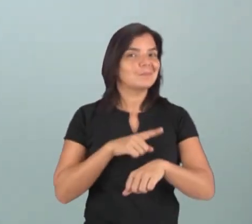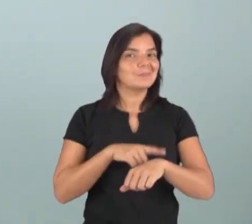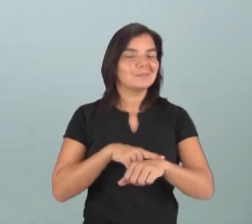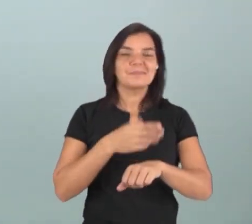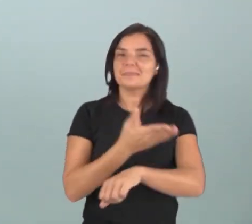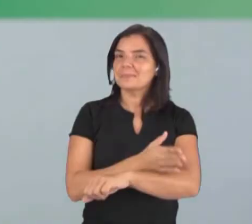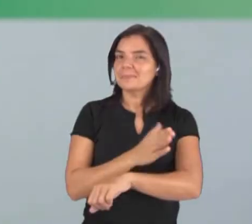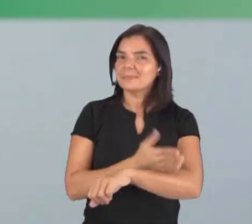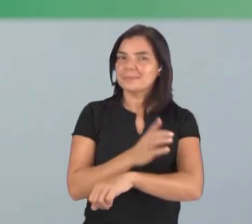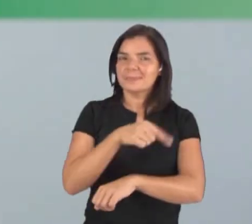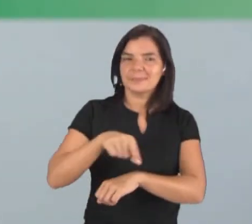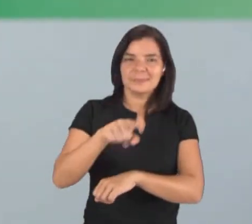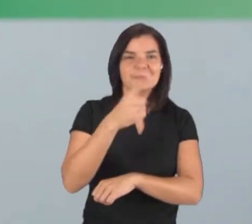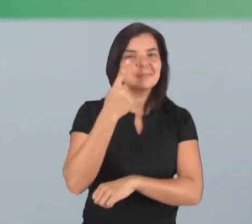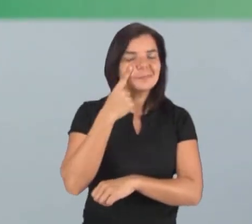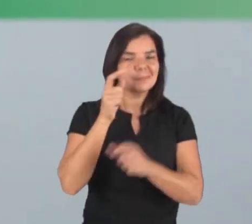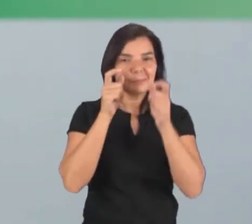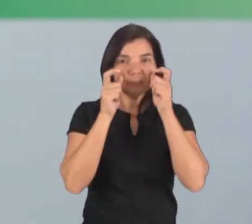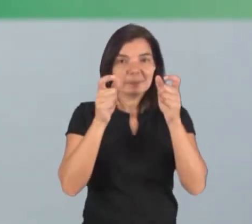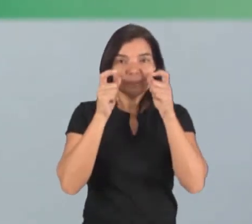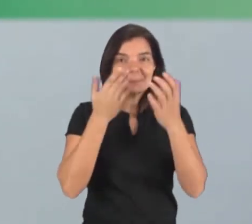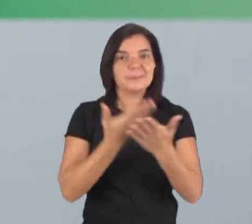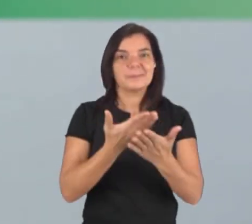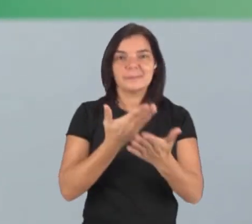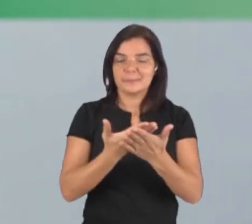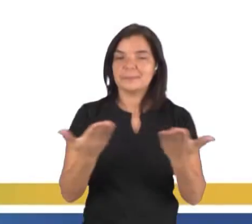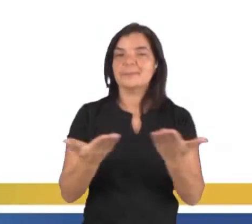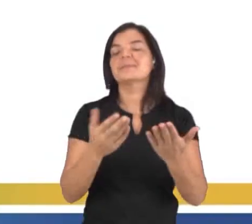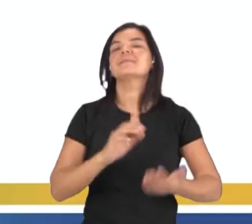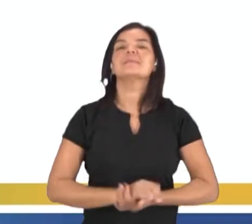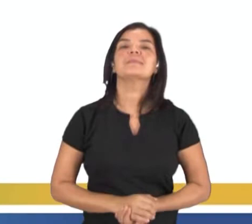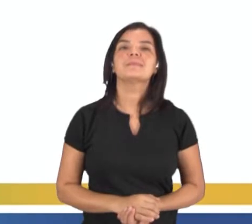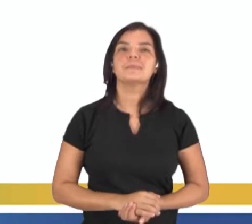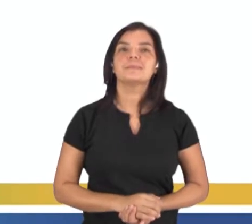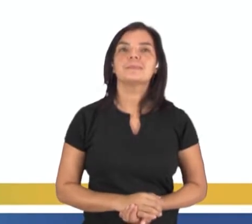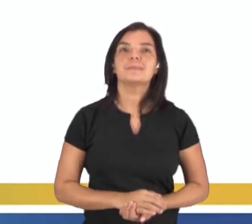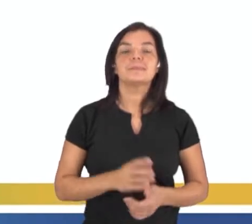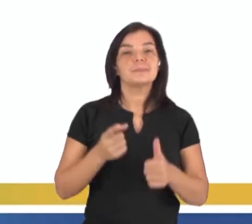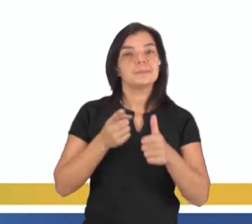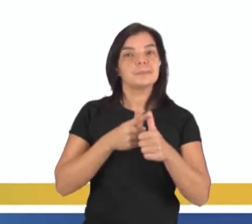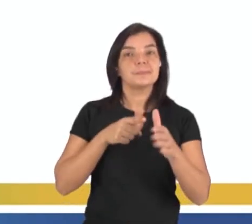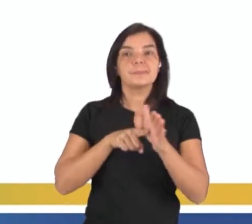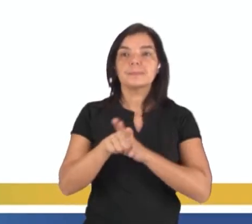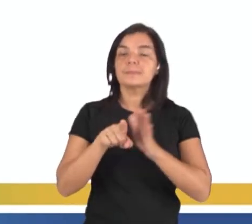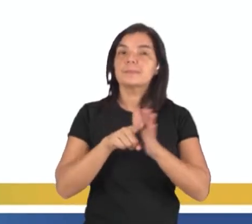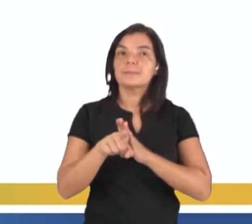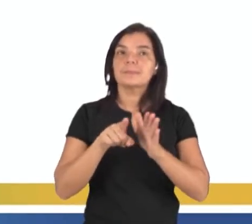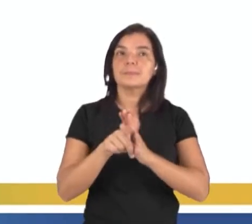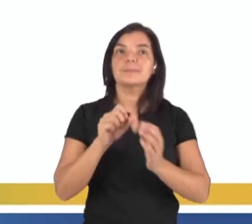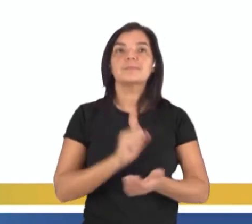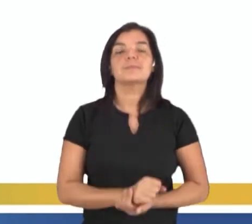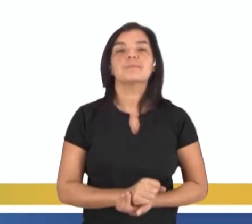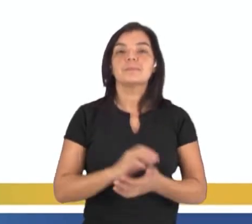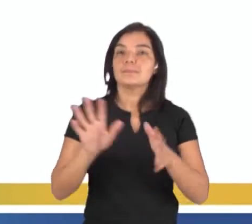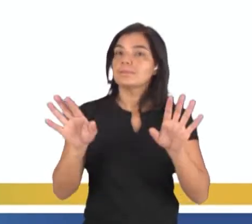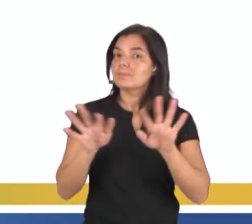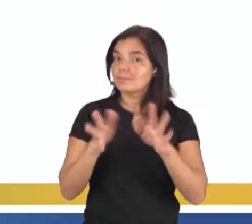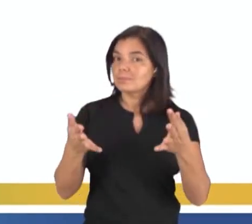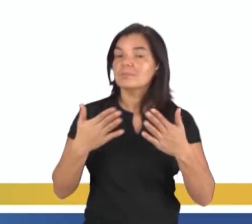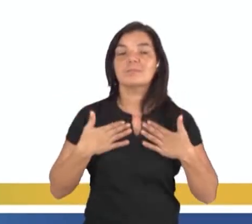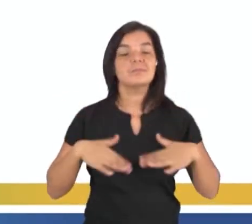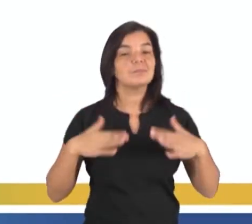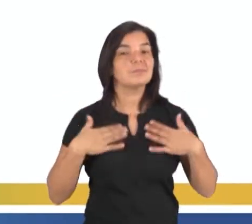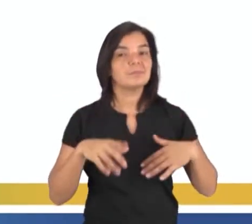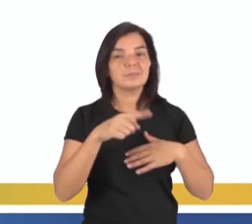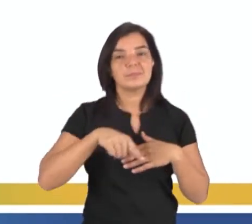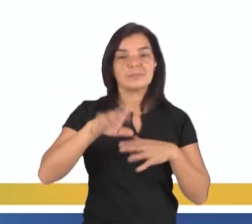vamos praticar? Vamos ver se vocês estão realmente atentos aí à nossa atividade de hoje. O nosso primeiro exercício, a questão 1, é bem